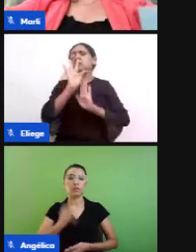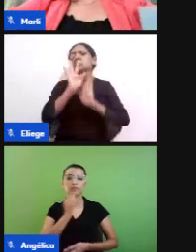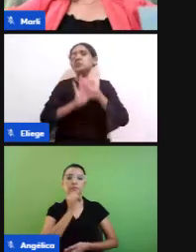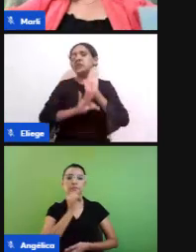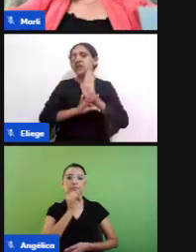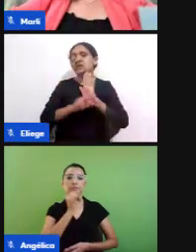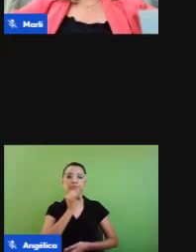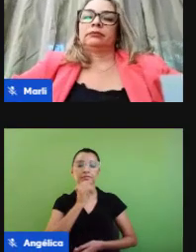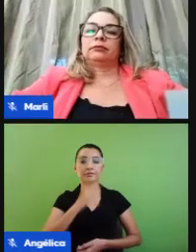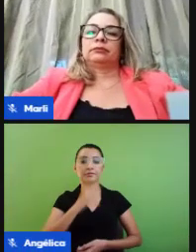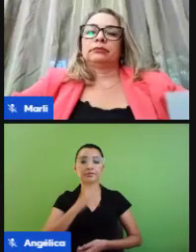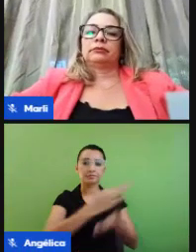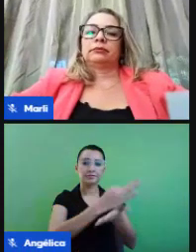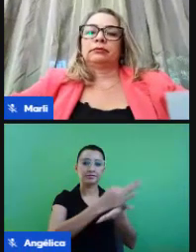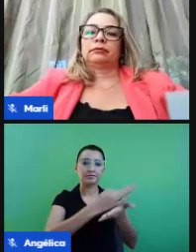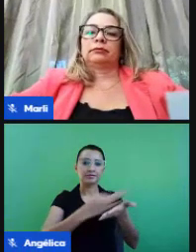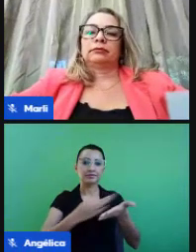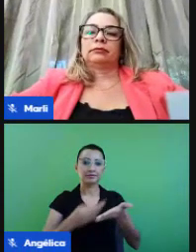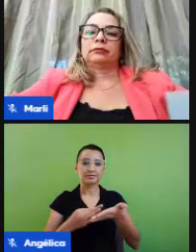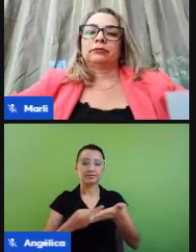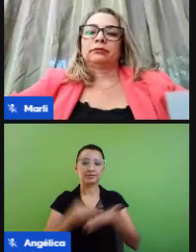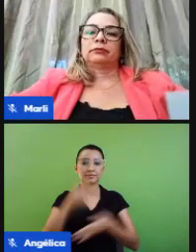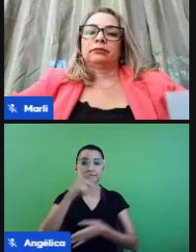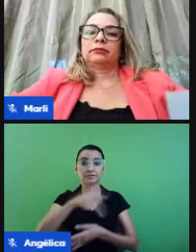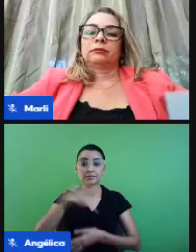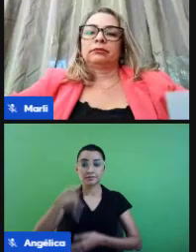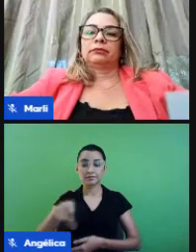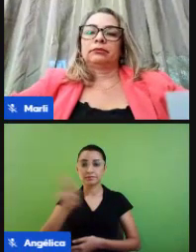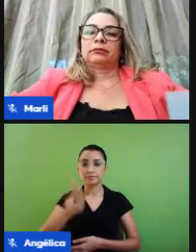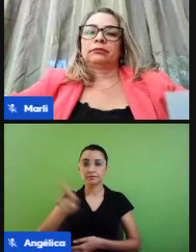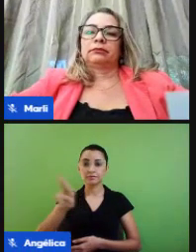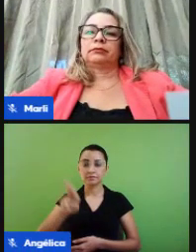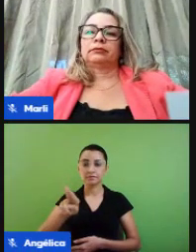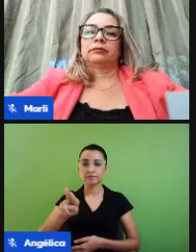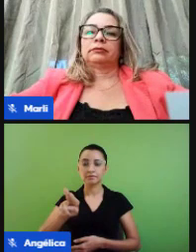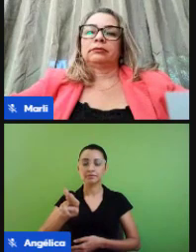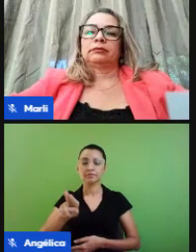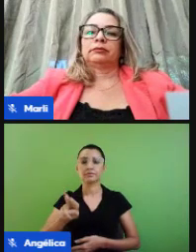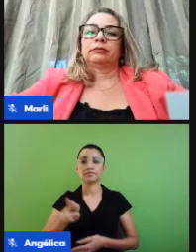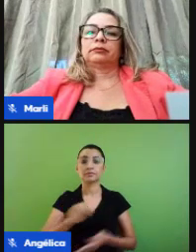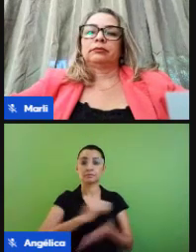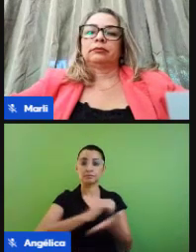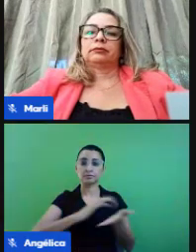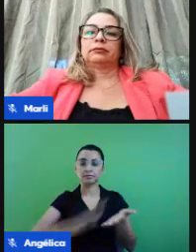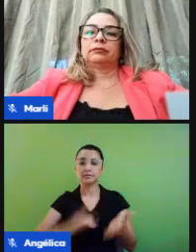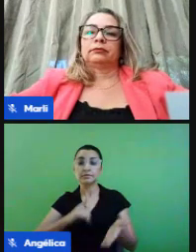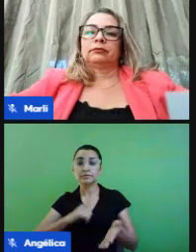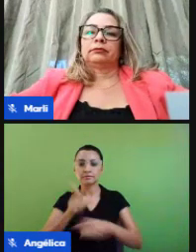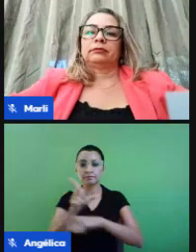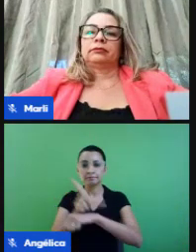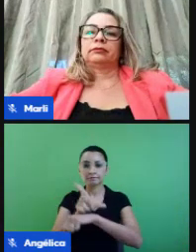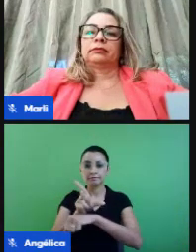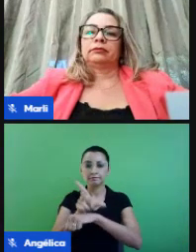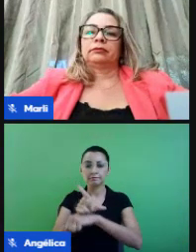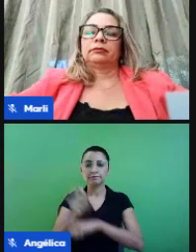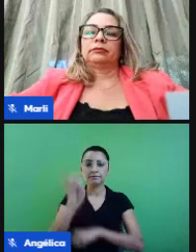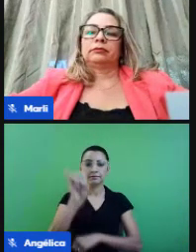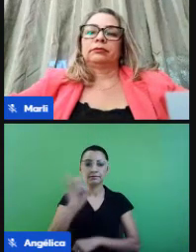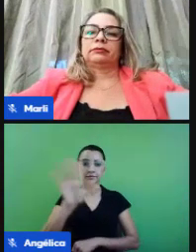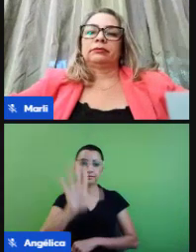vai utilizar durante as suas atividades, nós temos os vídeos, nós temos as